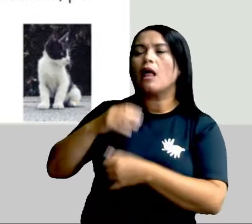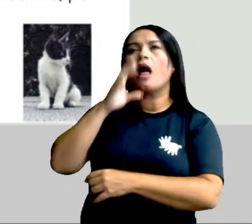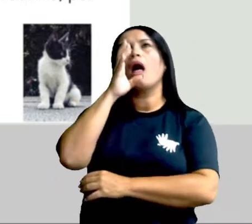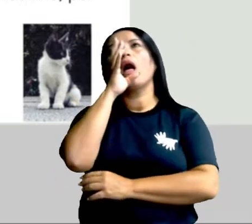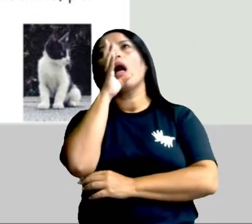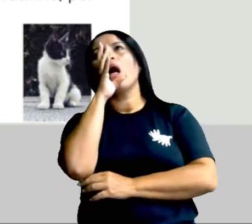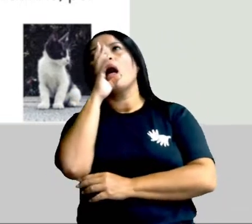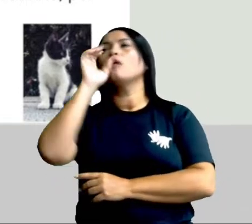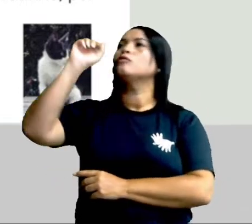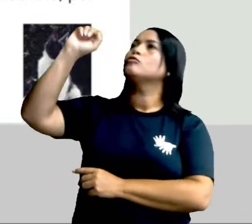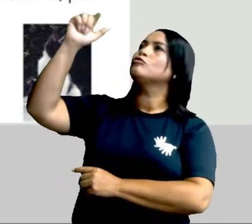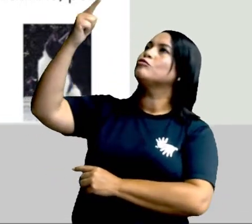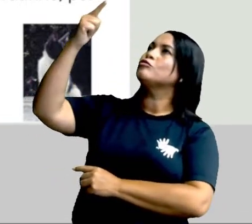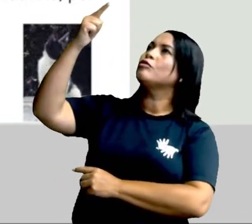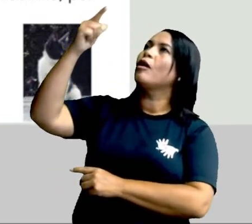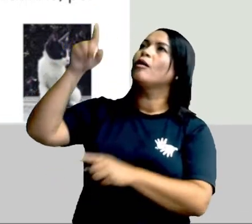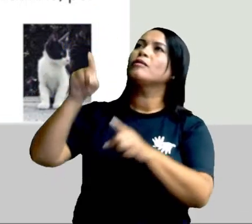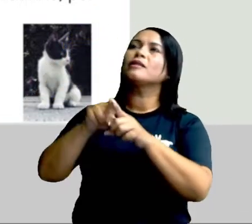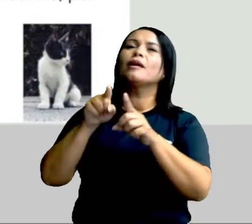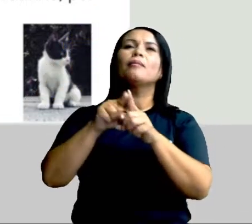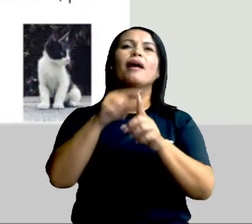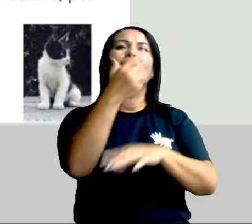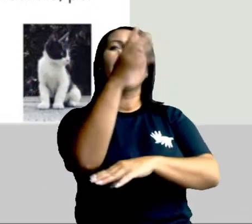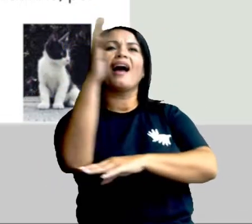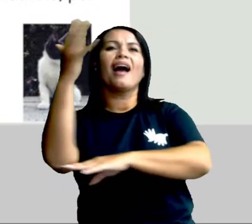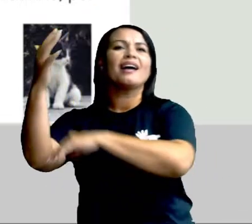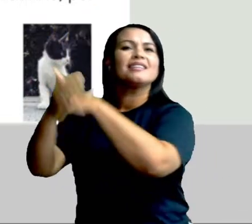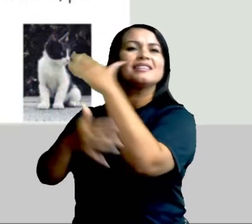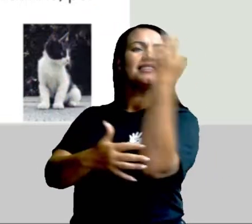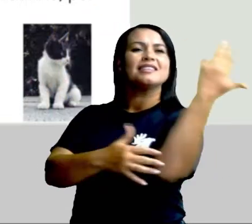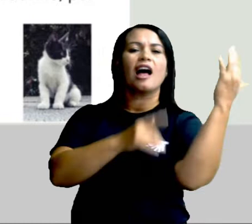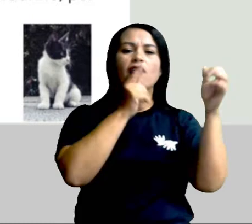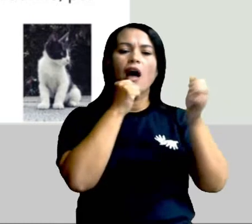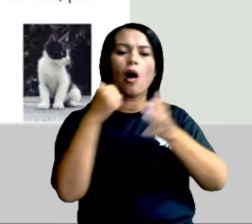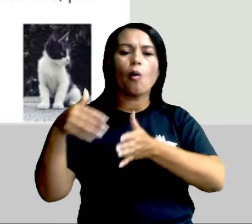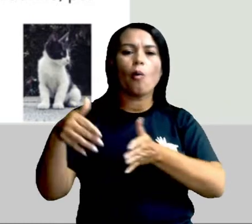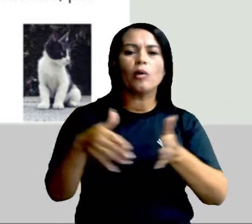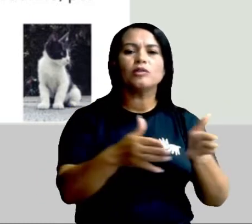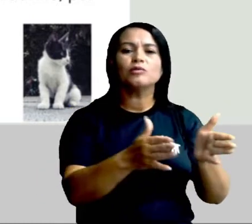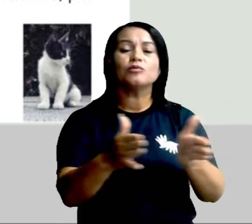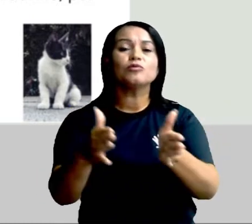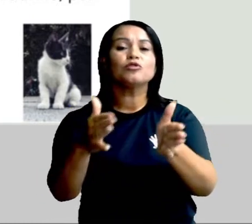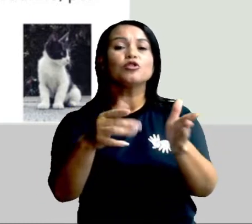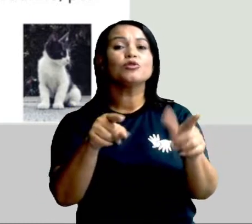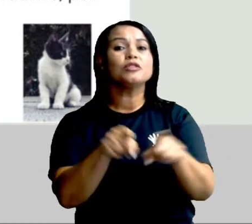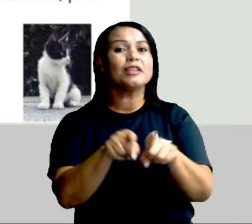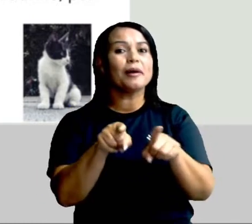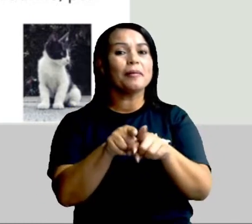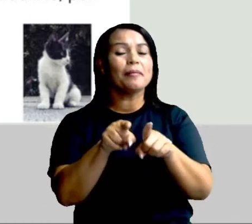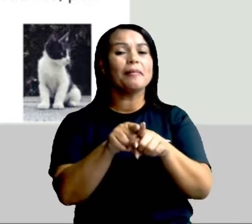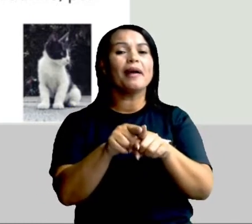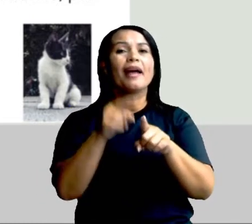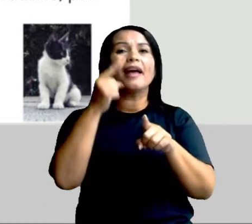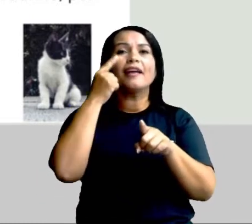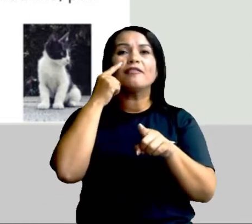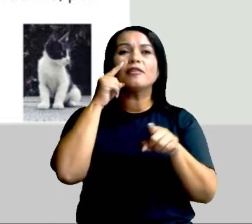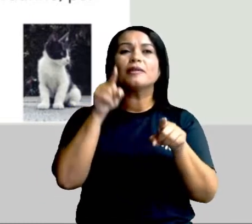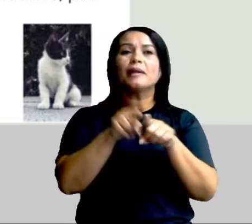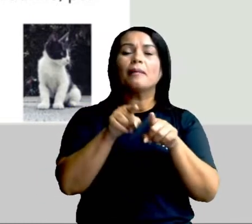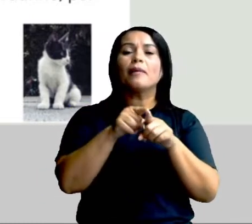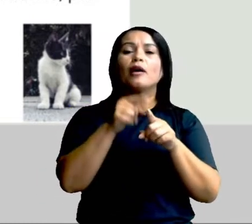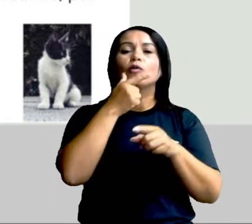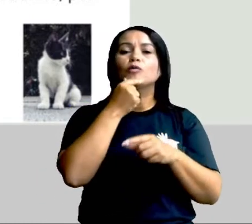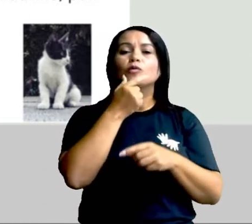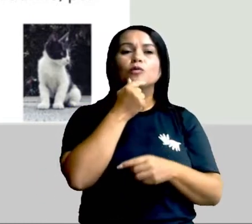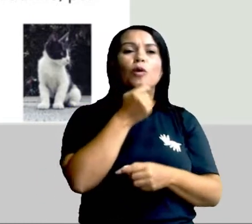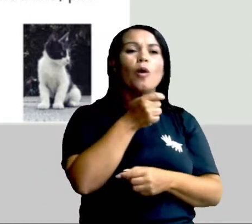Admirou a luz do sol, o verdor das árvores, a correnteza dos ribeirões, a habitação dos